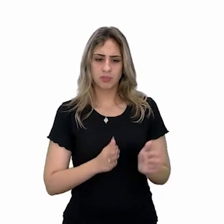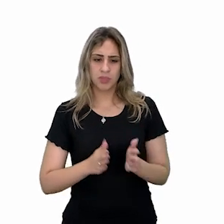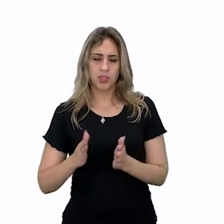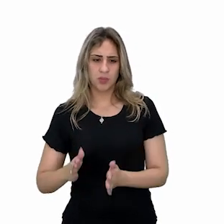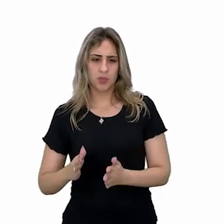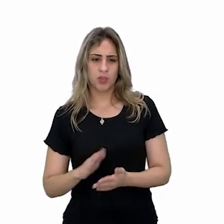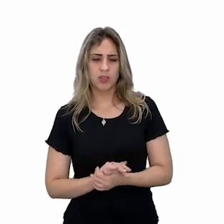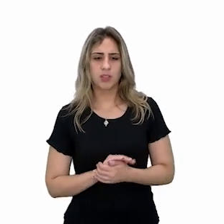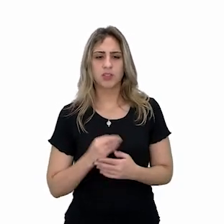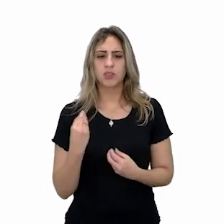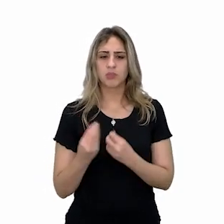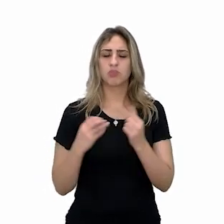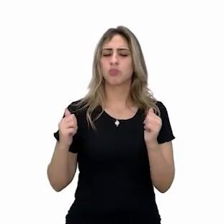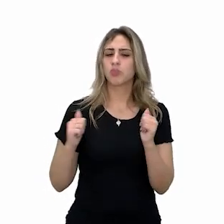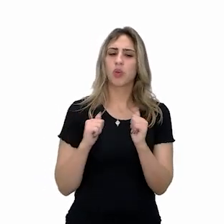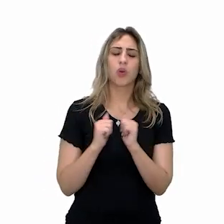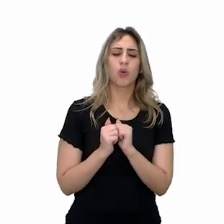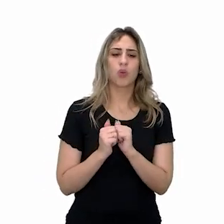né?